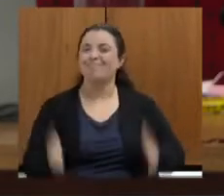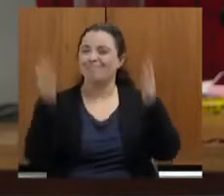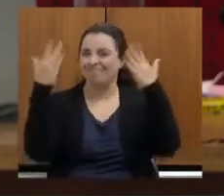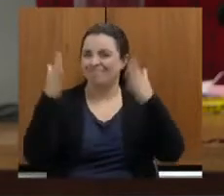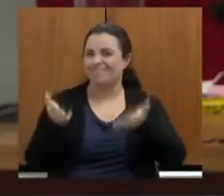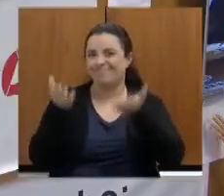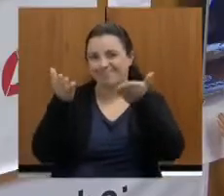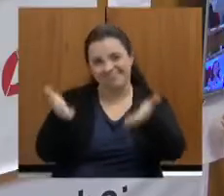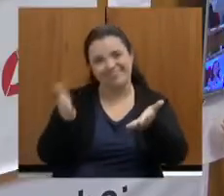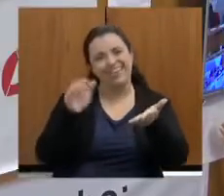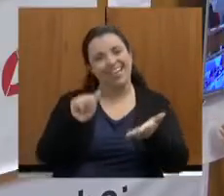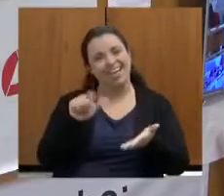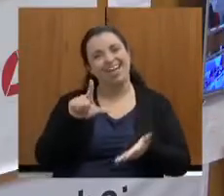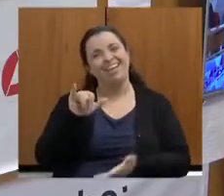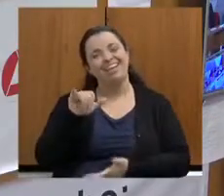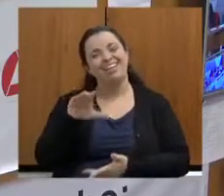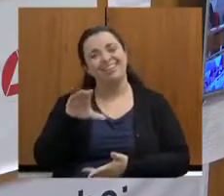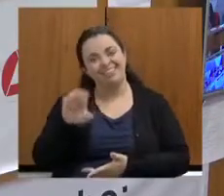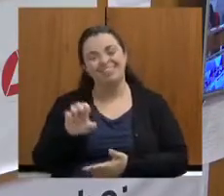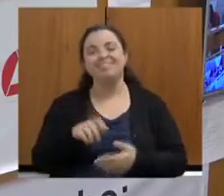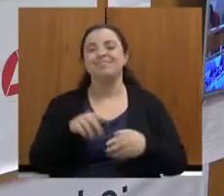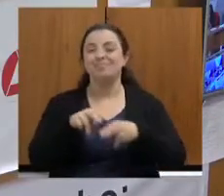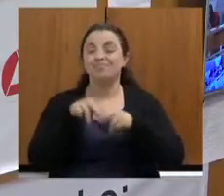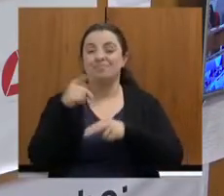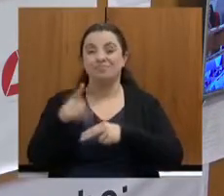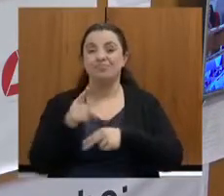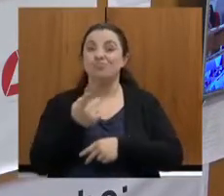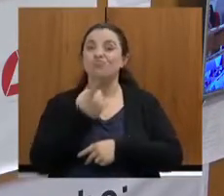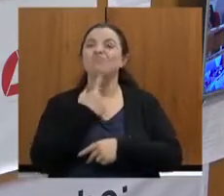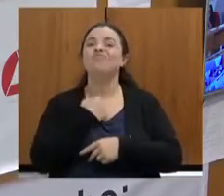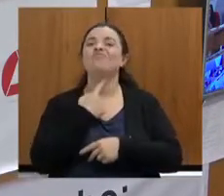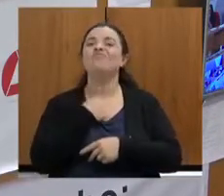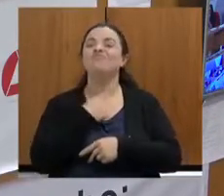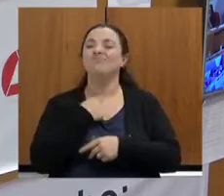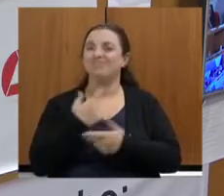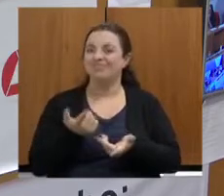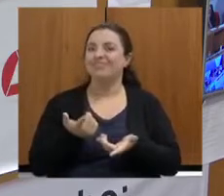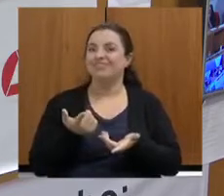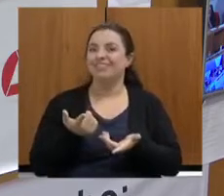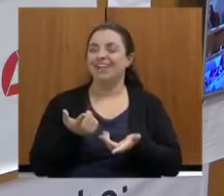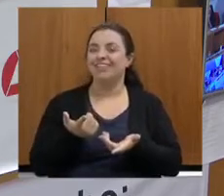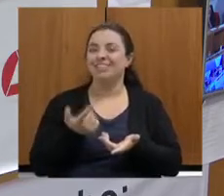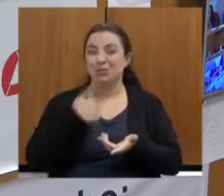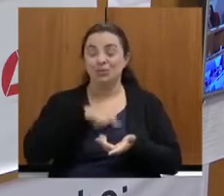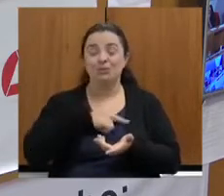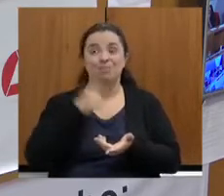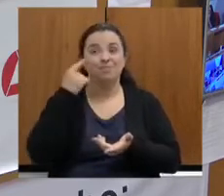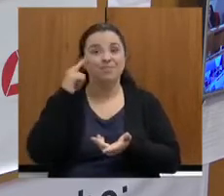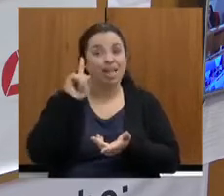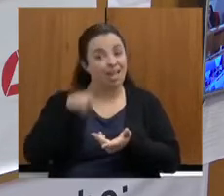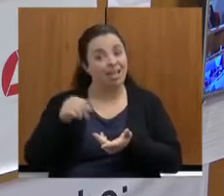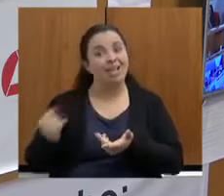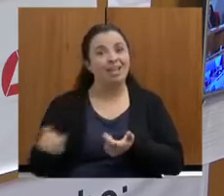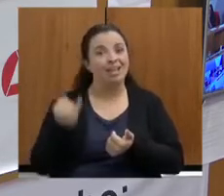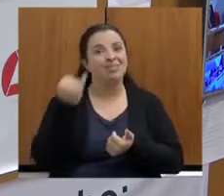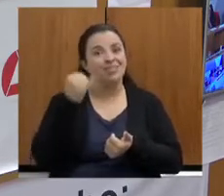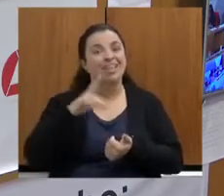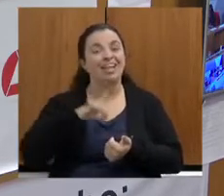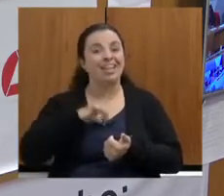Alice é por essa manifestação que para nós é muito importante